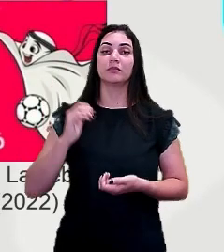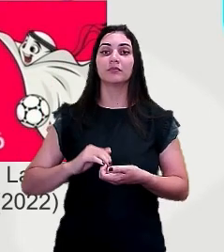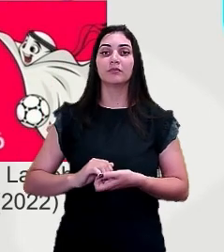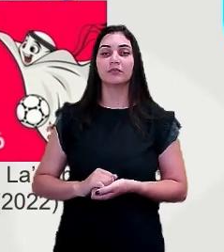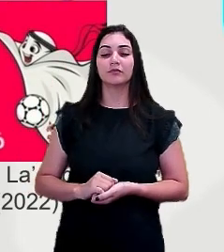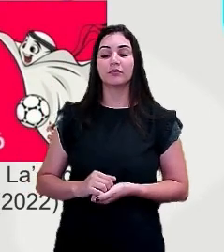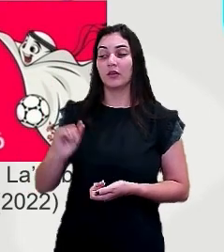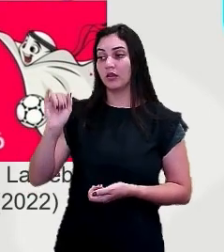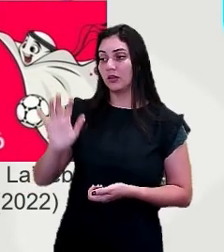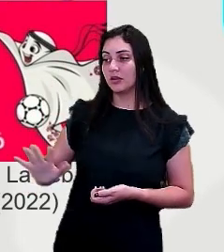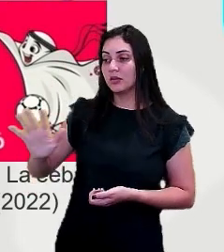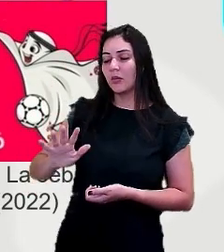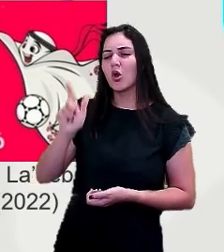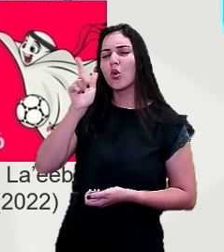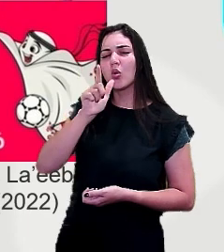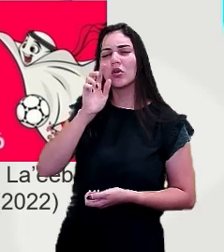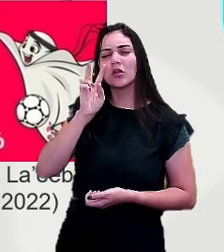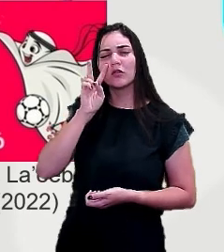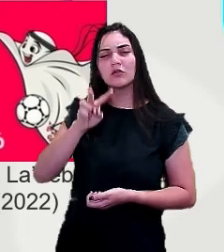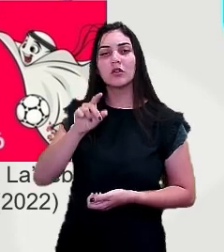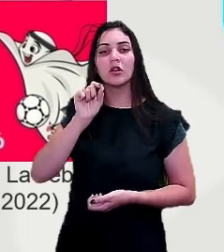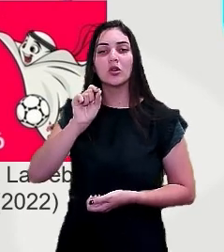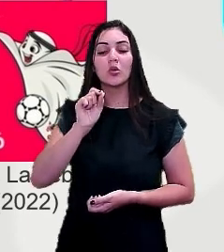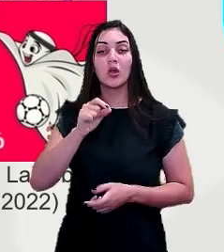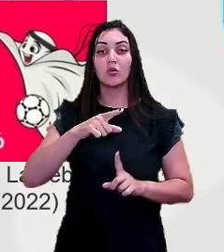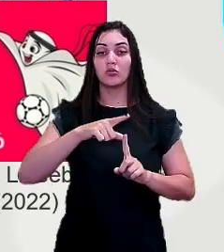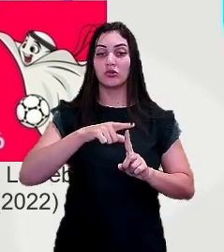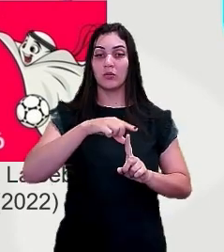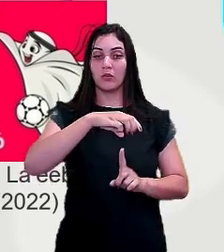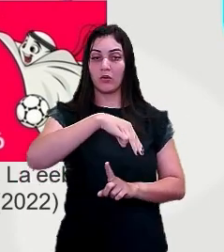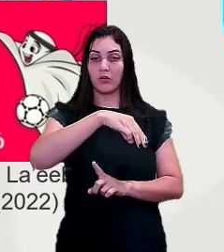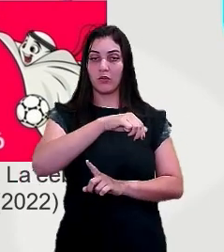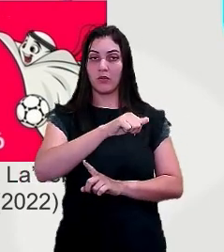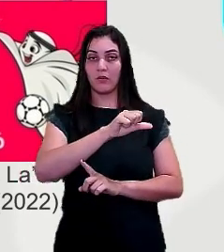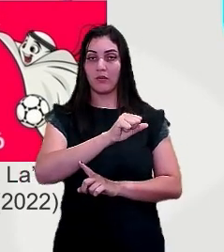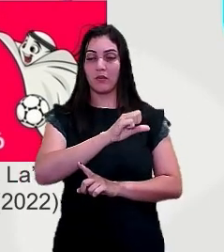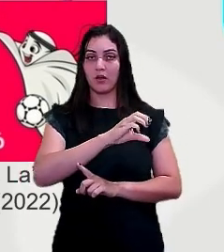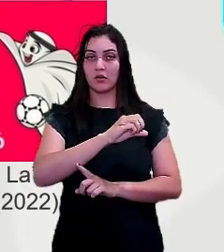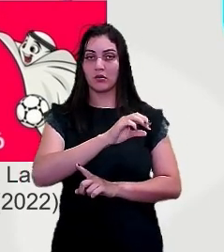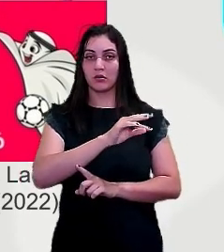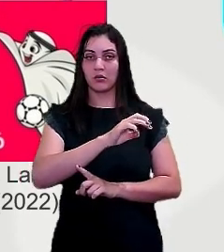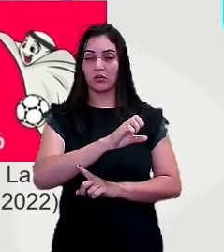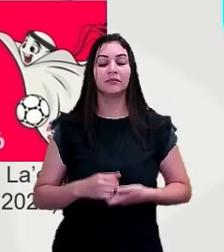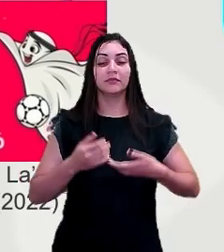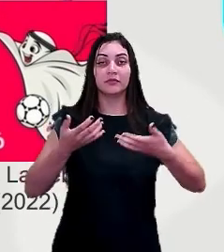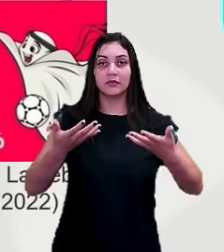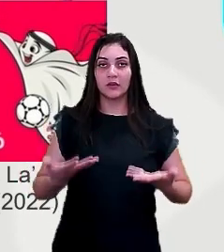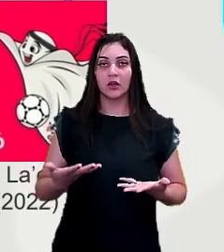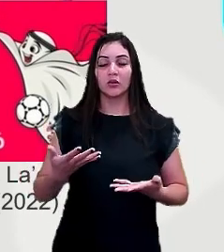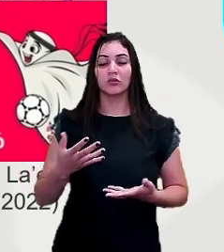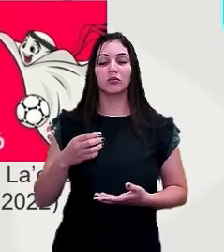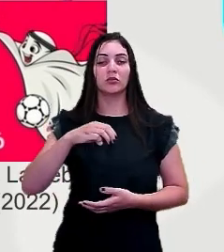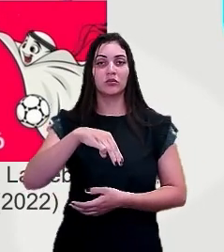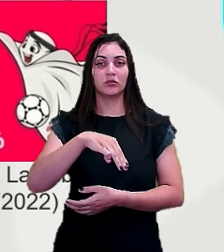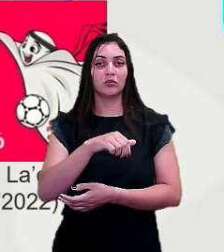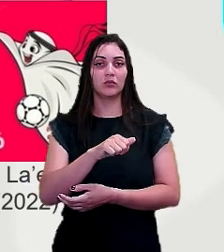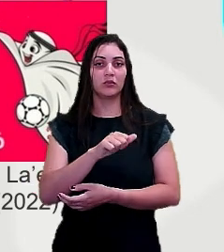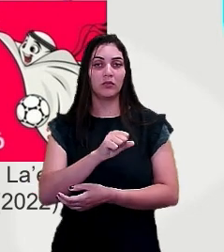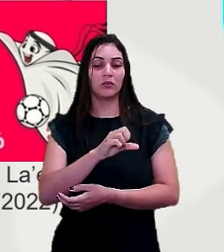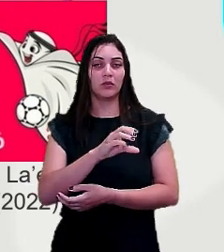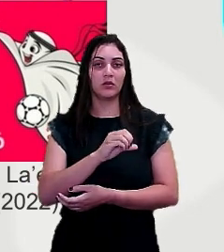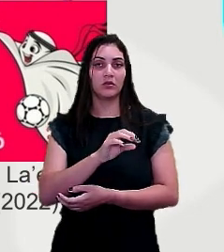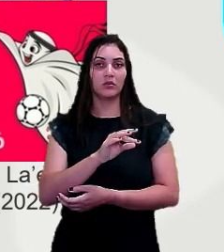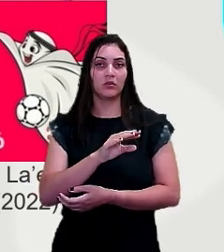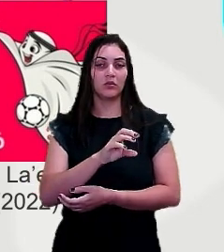Nessa imagem, conseguimos visualizar os mascotes que já existiu. Lembrando que os mascotes não foram algo que